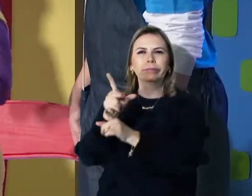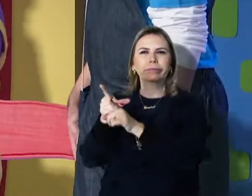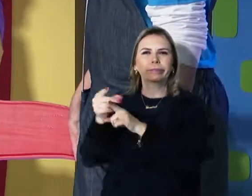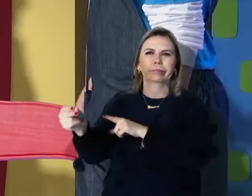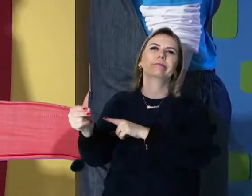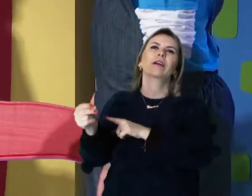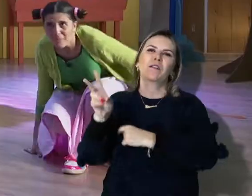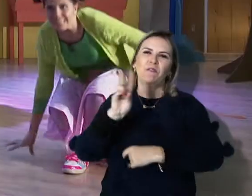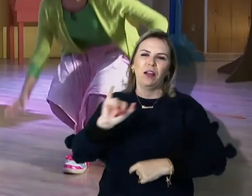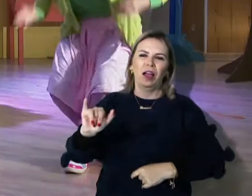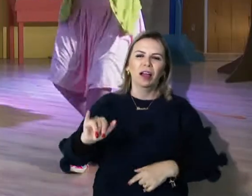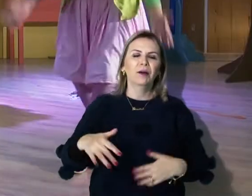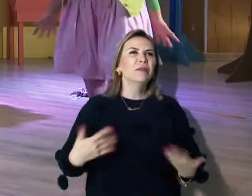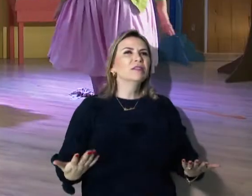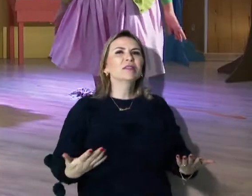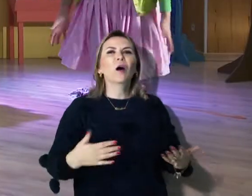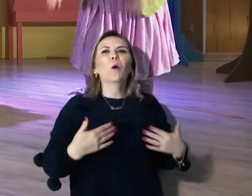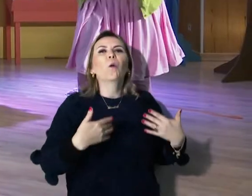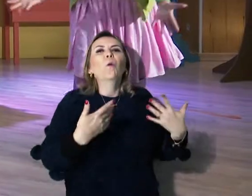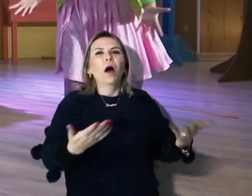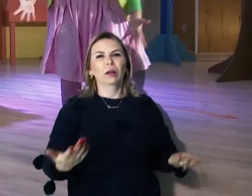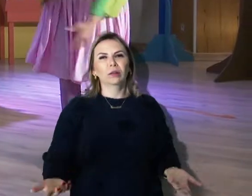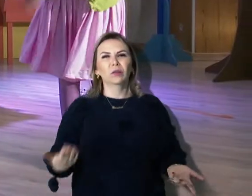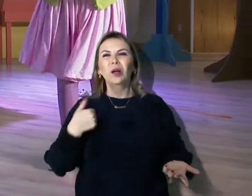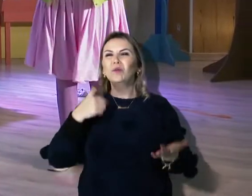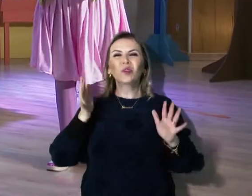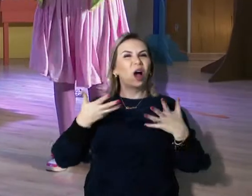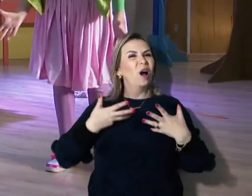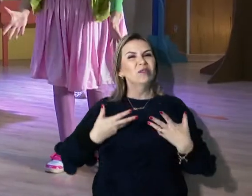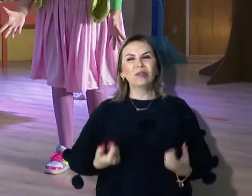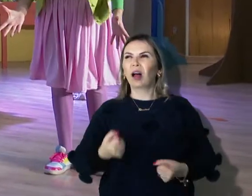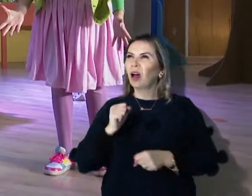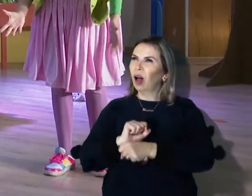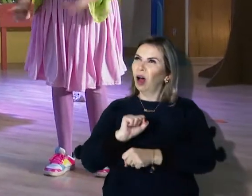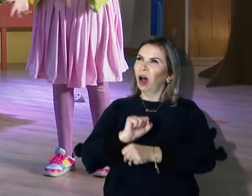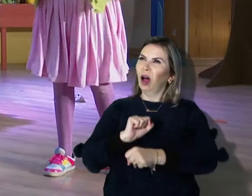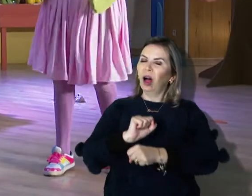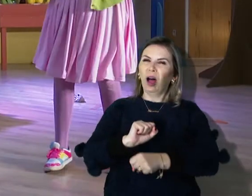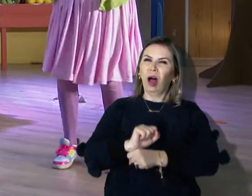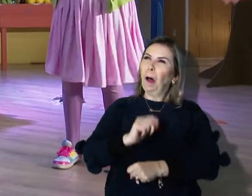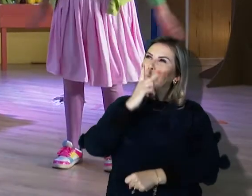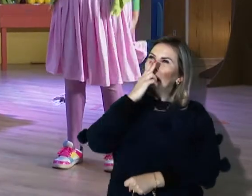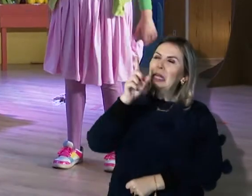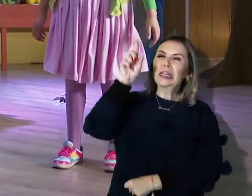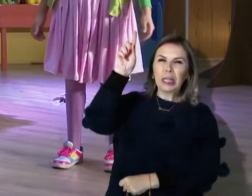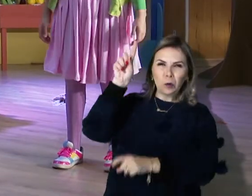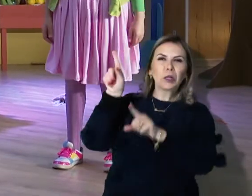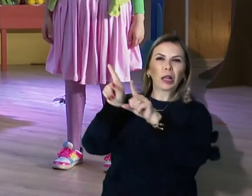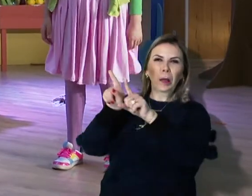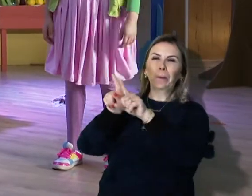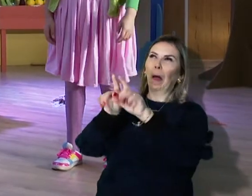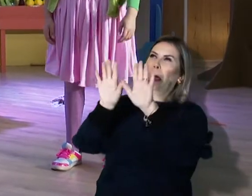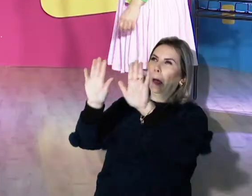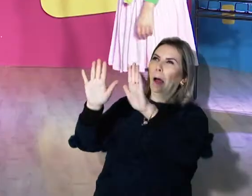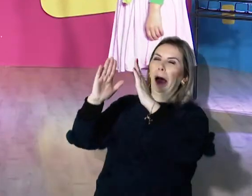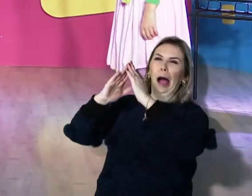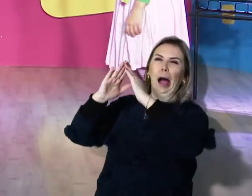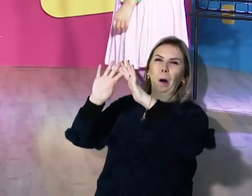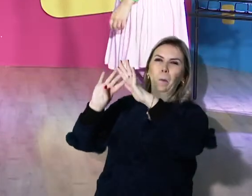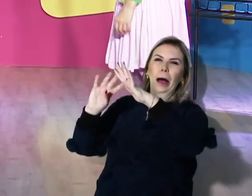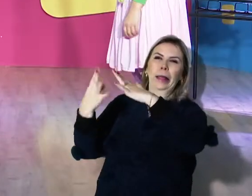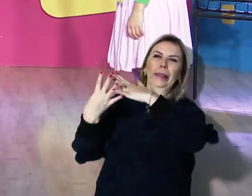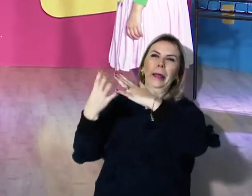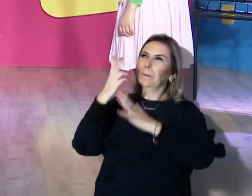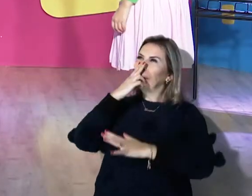cura. Mas quando, Neco? Quando? Eu tô cansada de esperar. Parece que Deus tá de quarentena também.